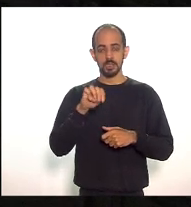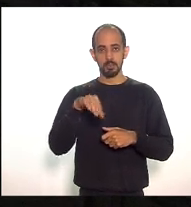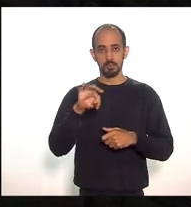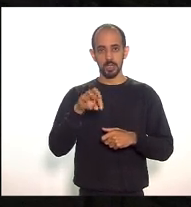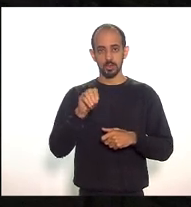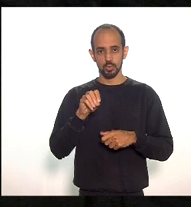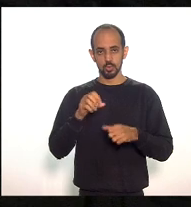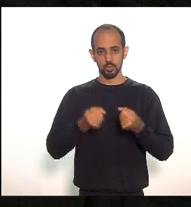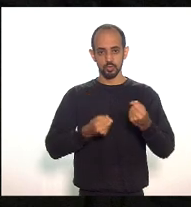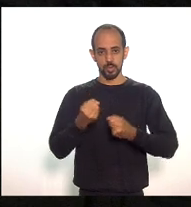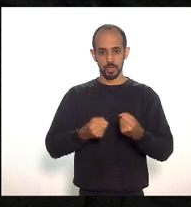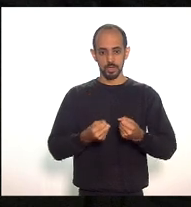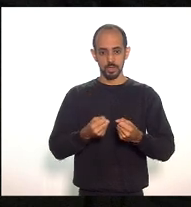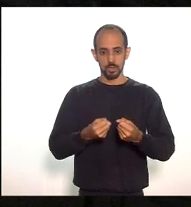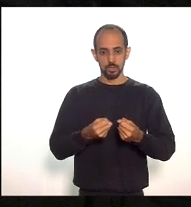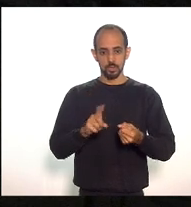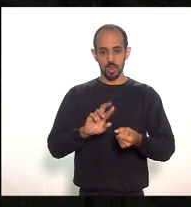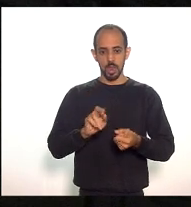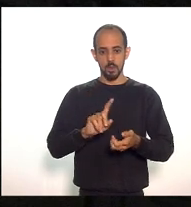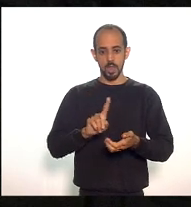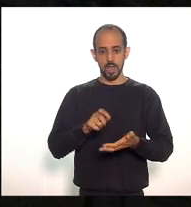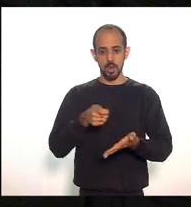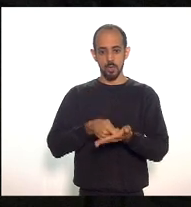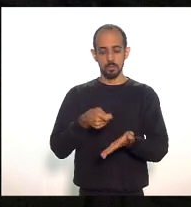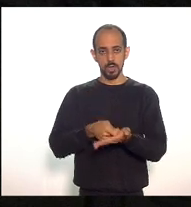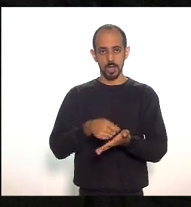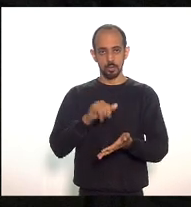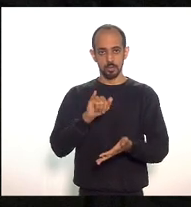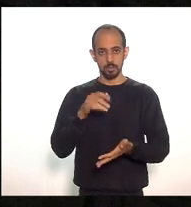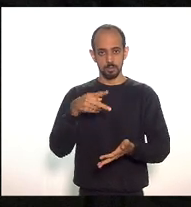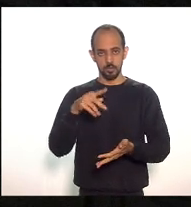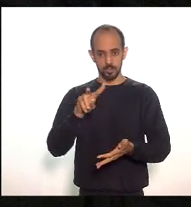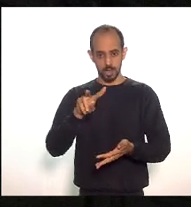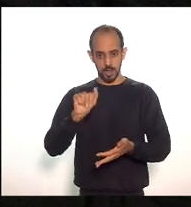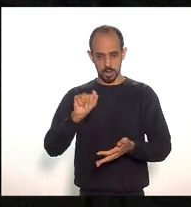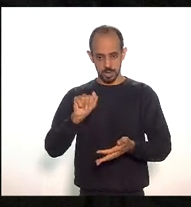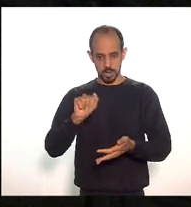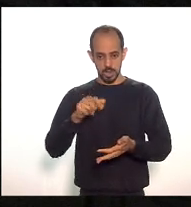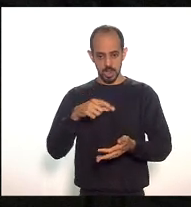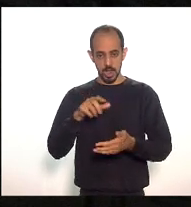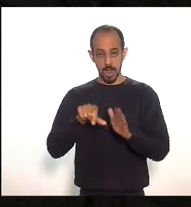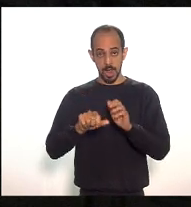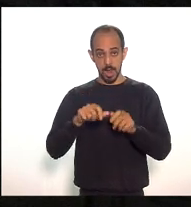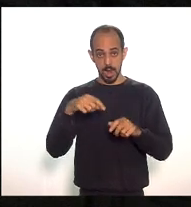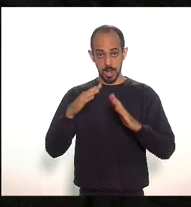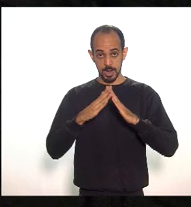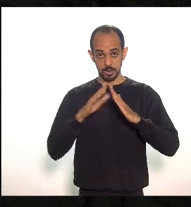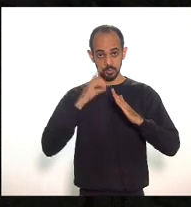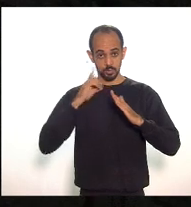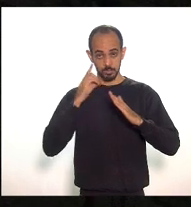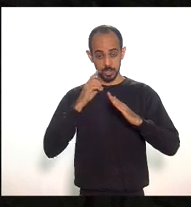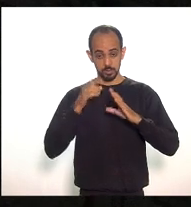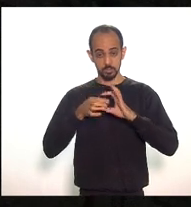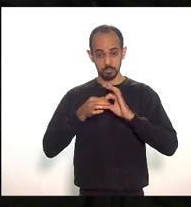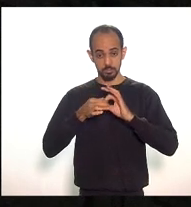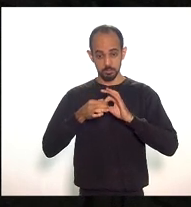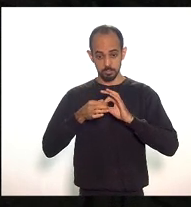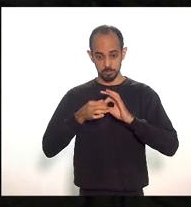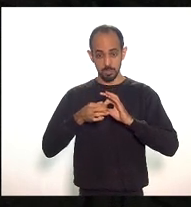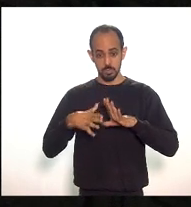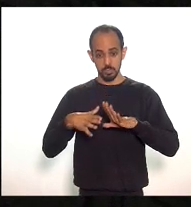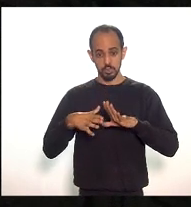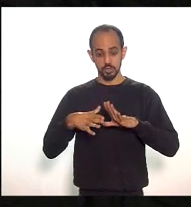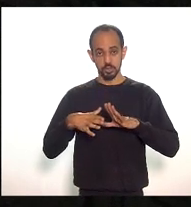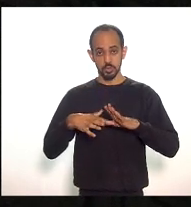pagamento do IPVA ou seja a alerj aprovou uma lei que permite o cidadão Fluminense a licenciar o seu